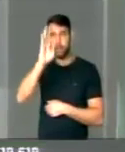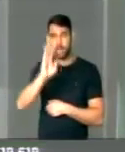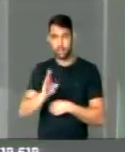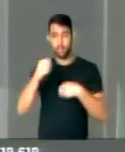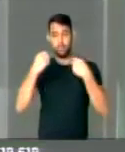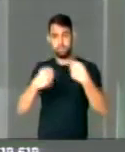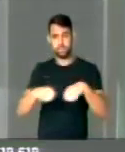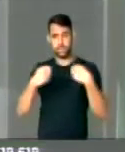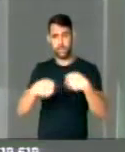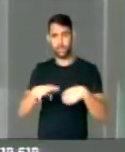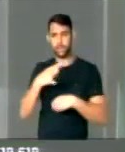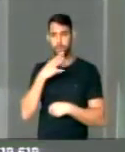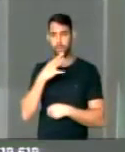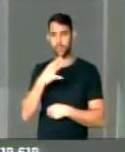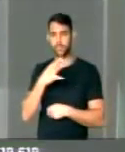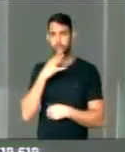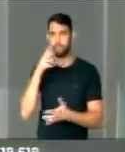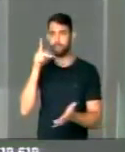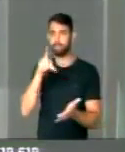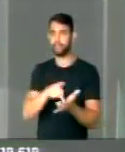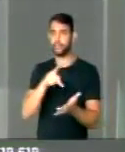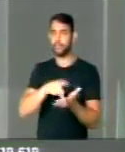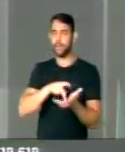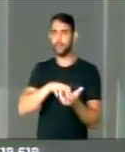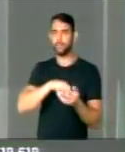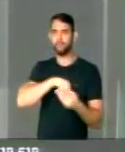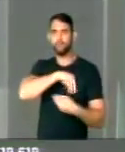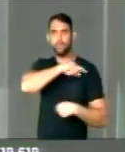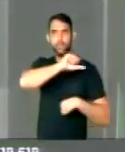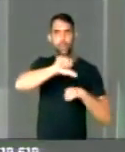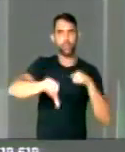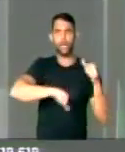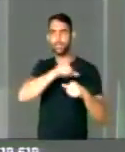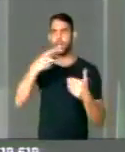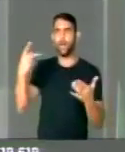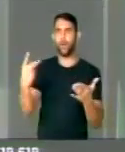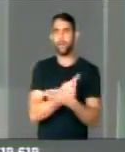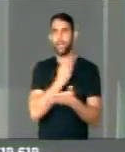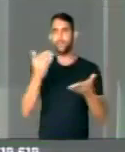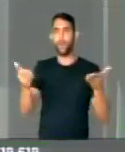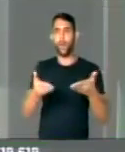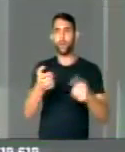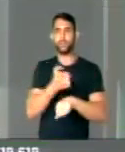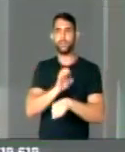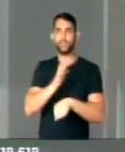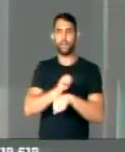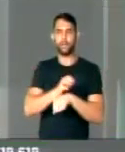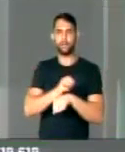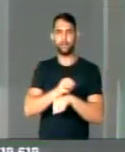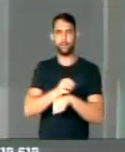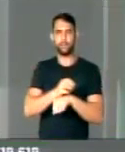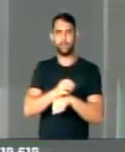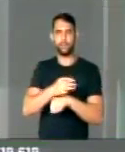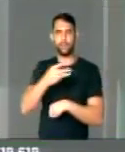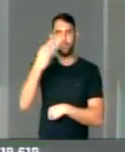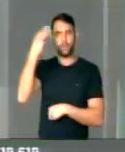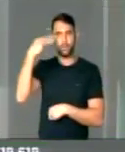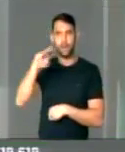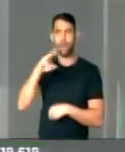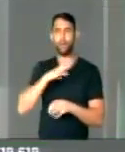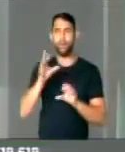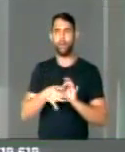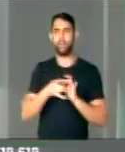Brasil precisa conhecer a verdadeira revolução que acontece hoje no estado do Maranhão, liderado